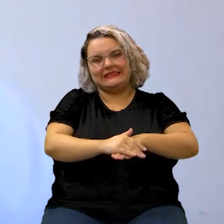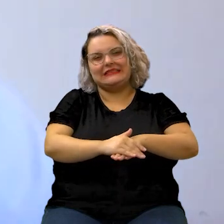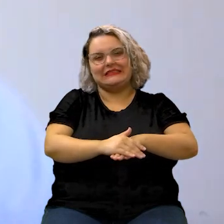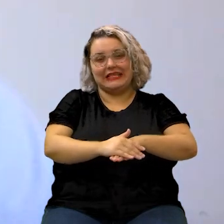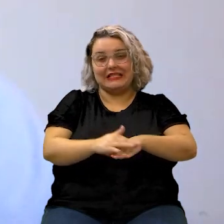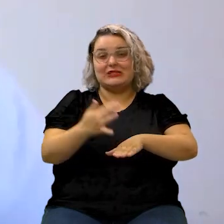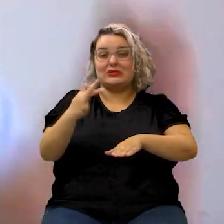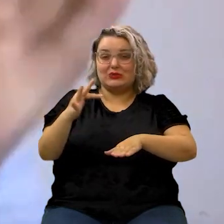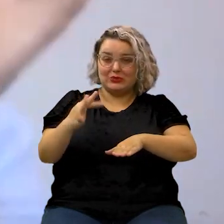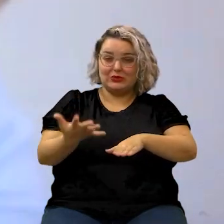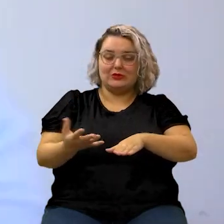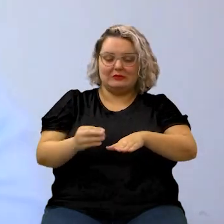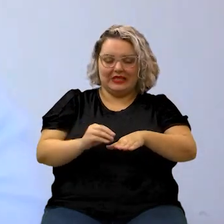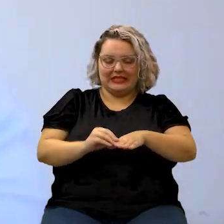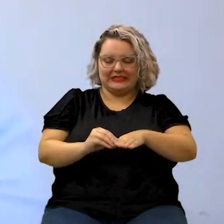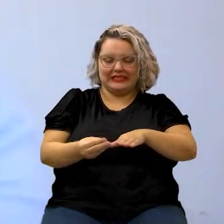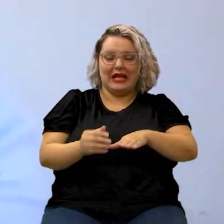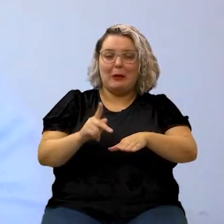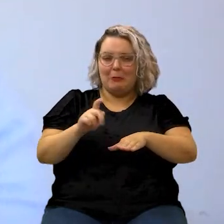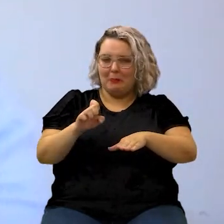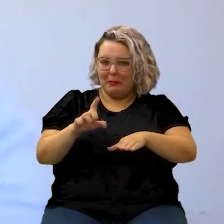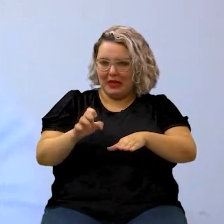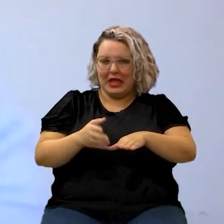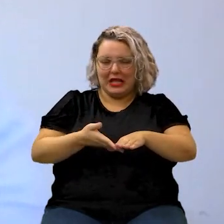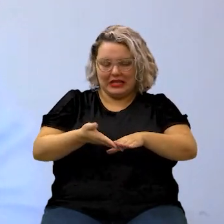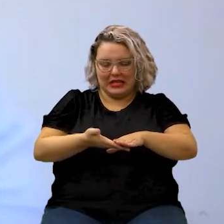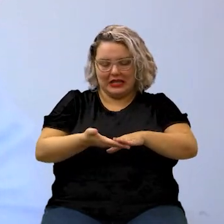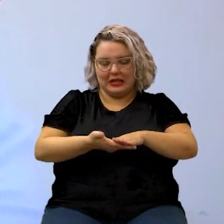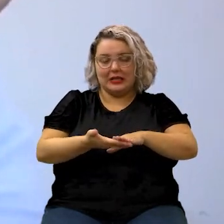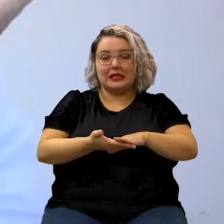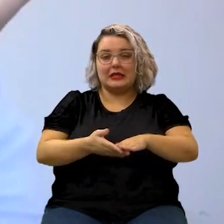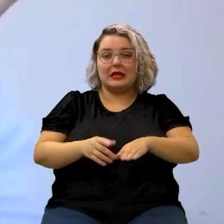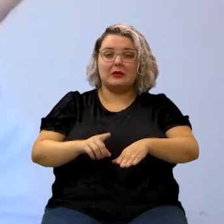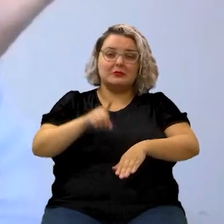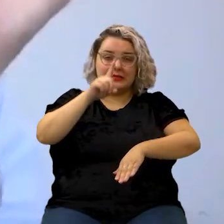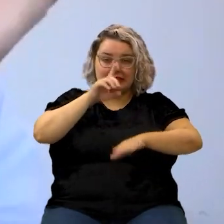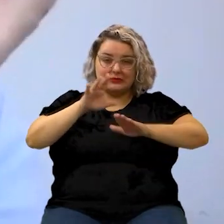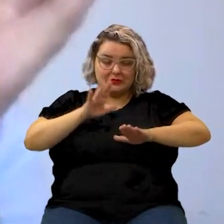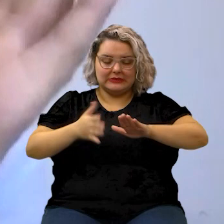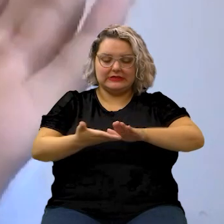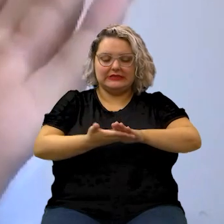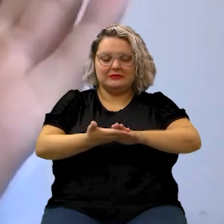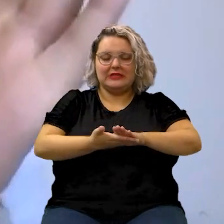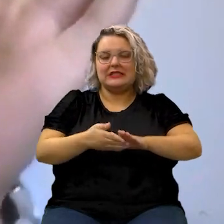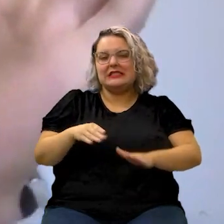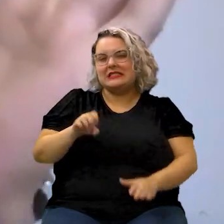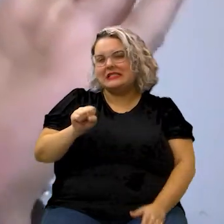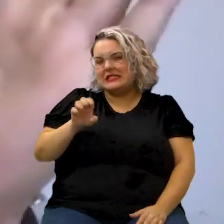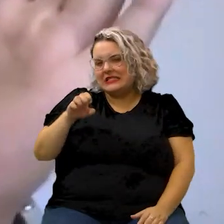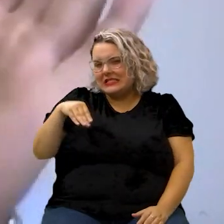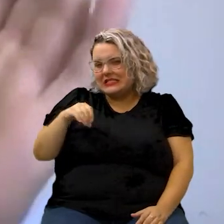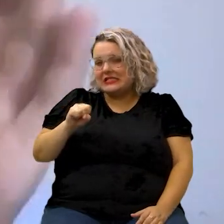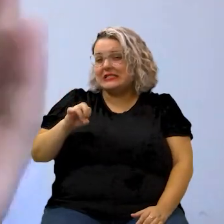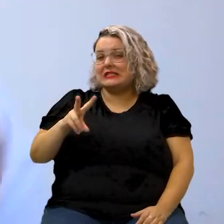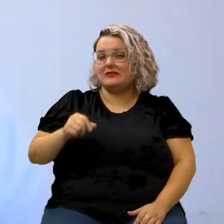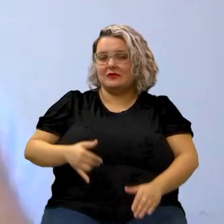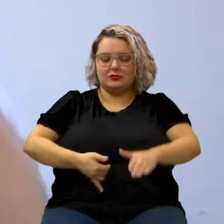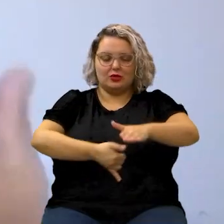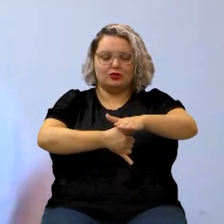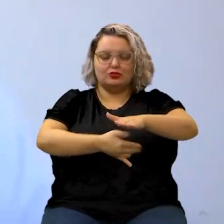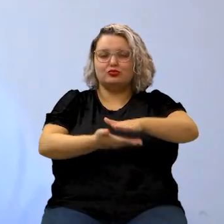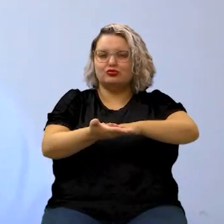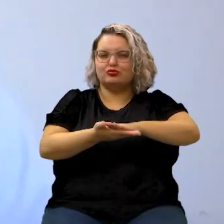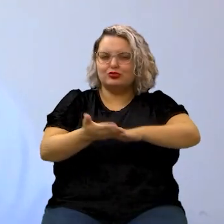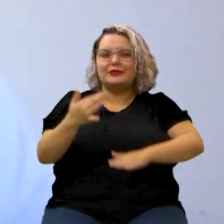umas dores, né? Já que sai a pele e a proteção da parte de baixo do pé, é uma região que fica mais sensível. Em contato direto com o salto,